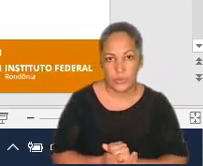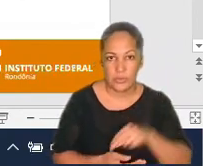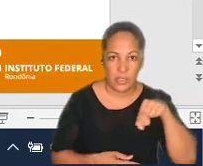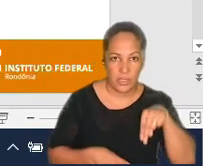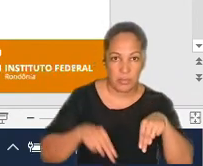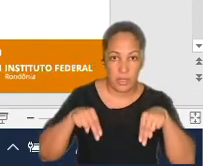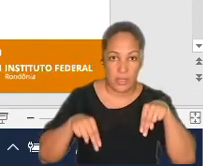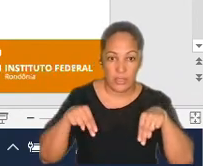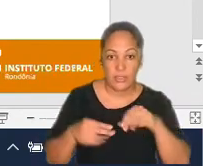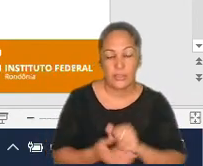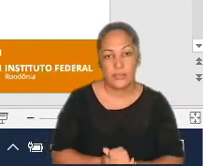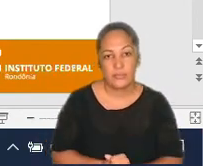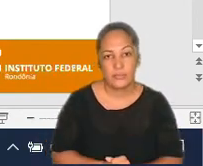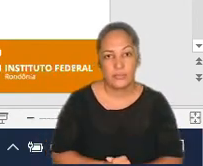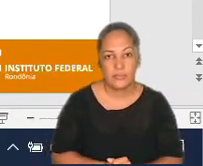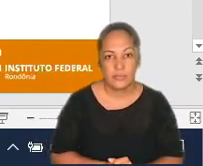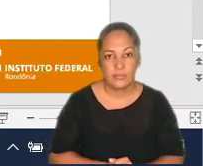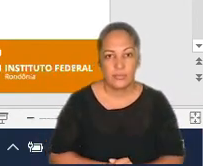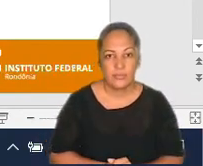dados. N para N aqui.